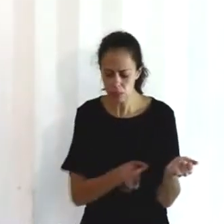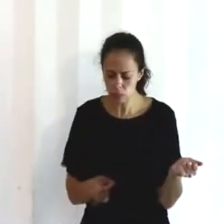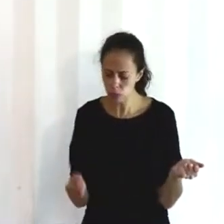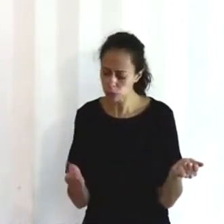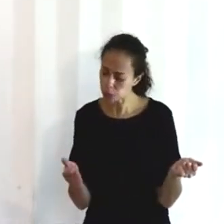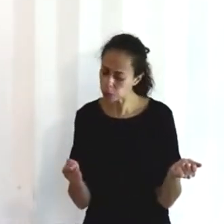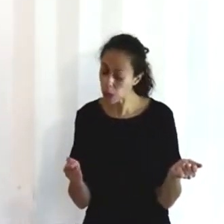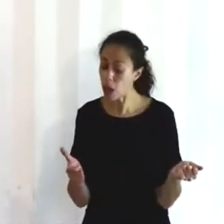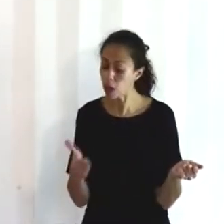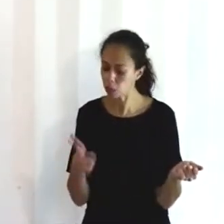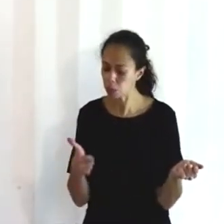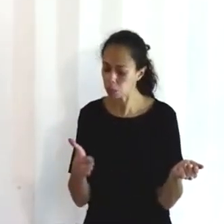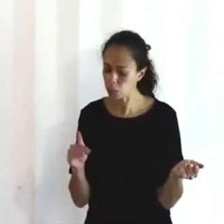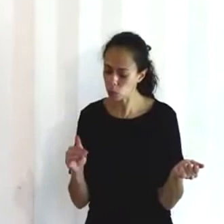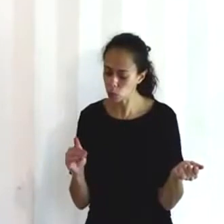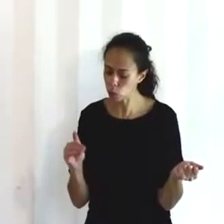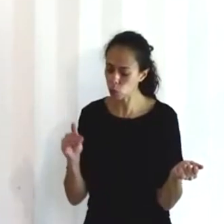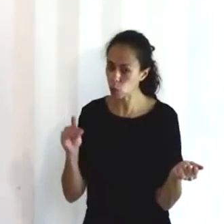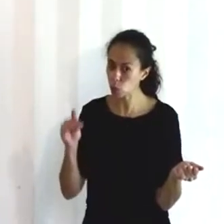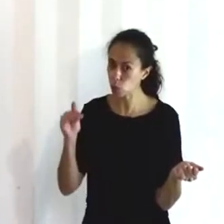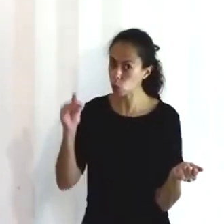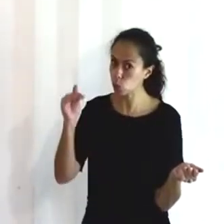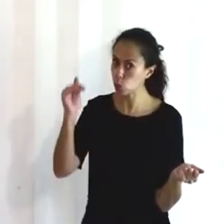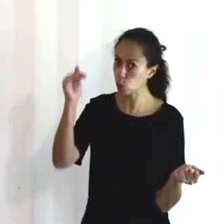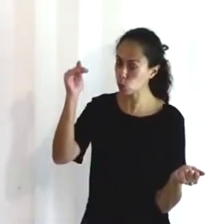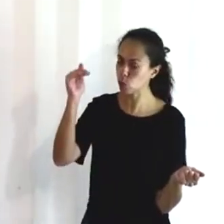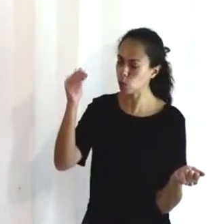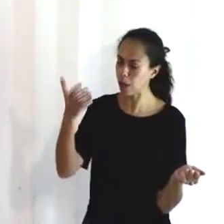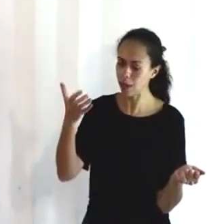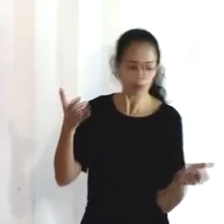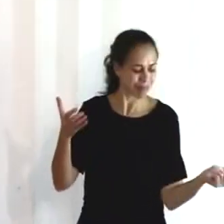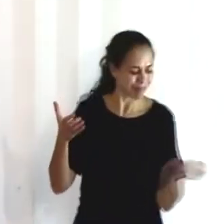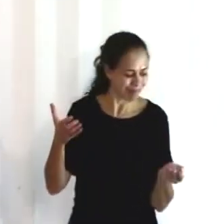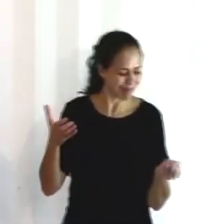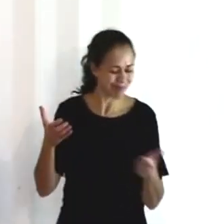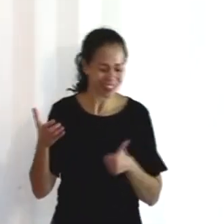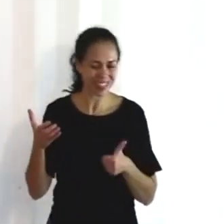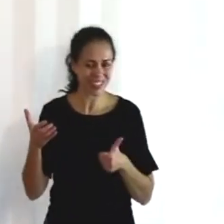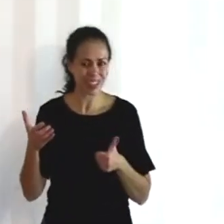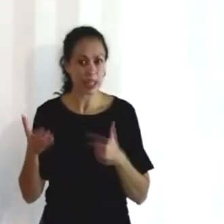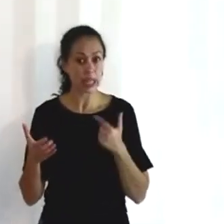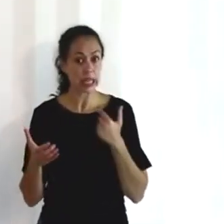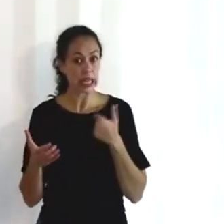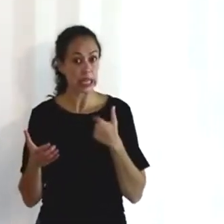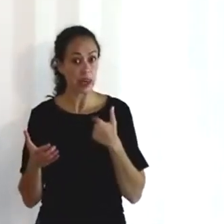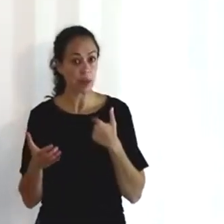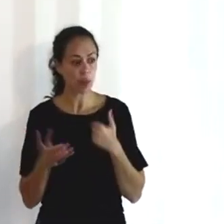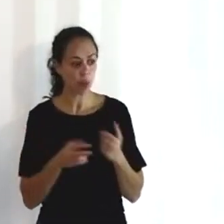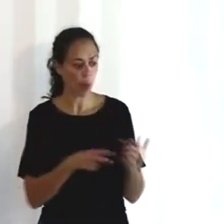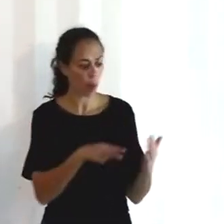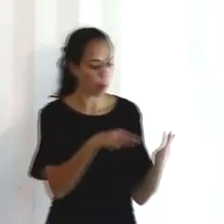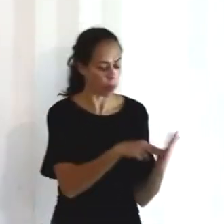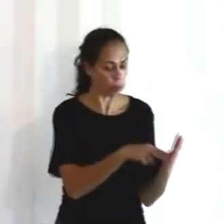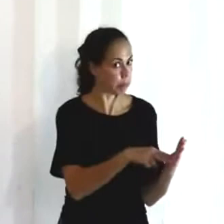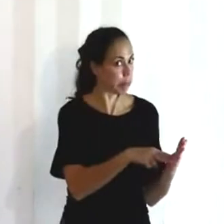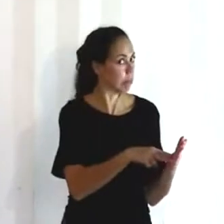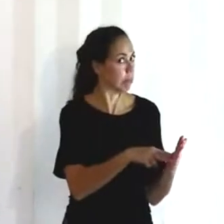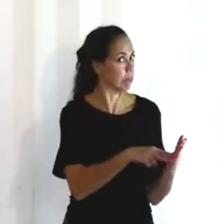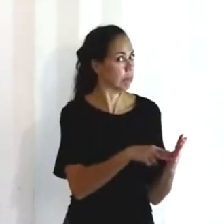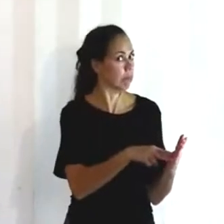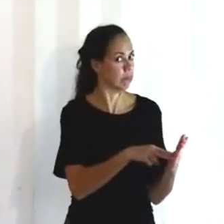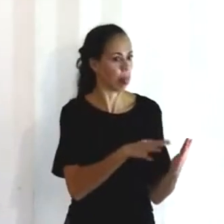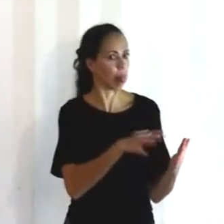da morte, e então você tira os dedos da tomada. Porque o perdão traz a vida de